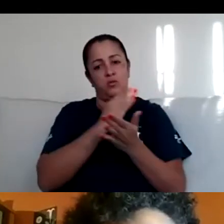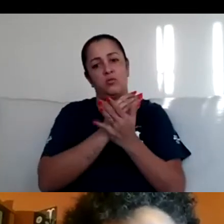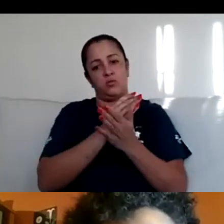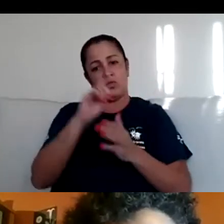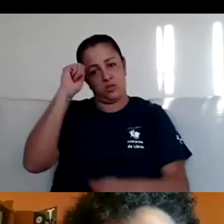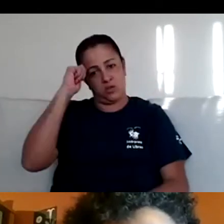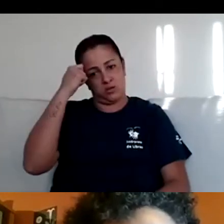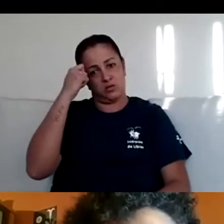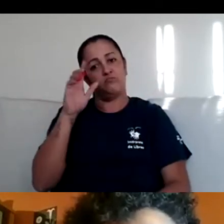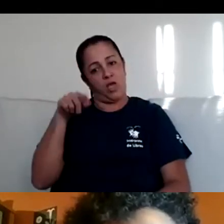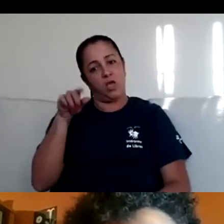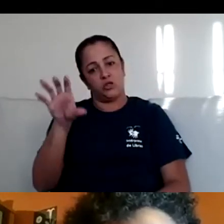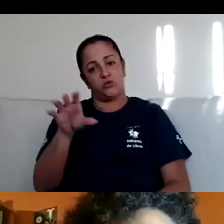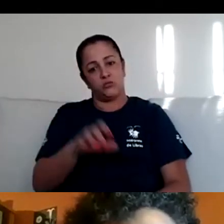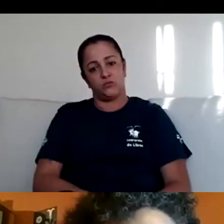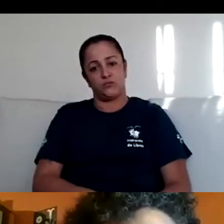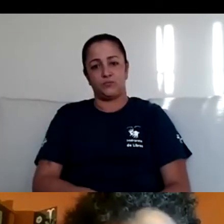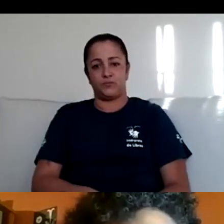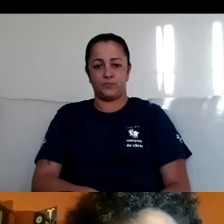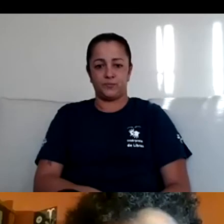É isso.